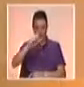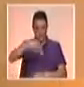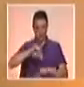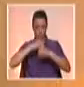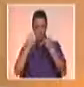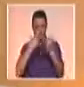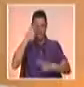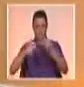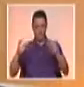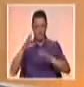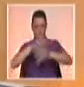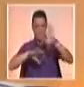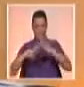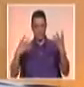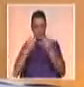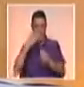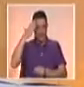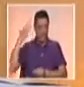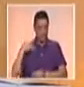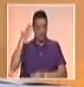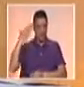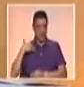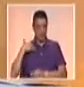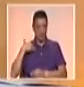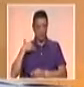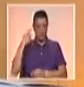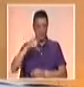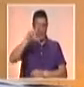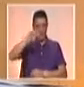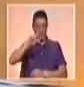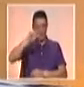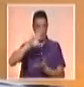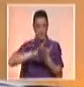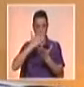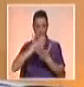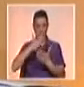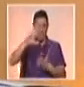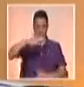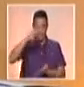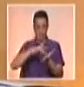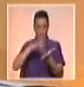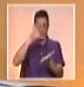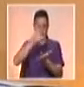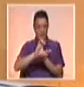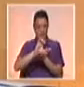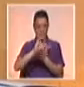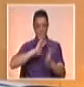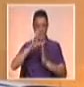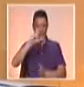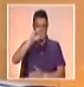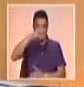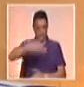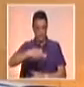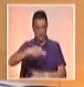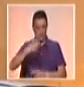Civil fez, junto com Anabela Baltazar, que é também intérprete, o primeiro dicionário de língua gestual portuguesa, um